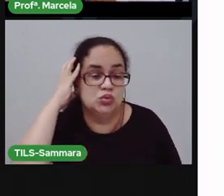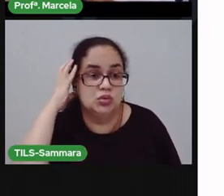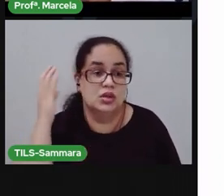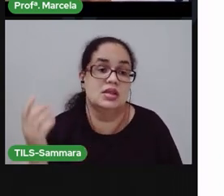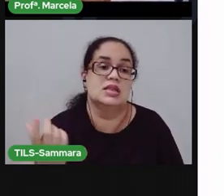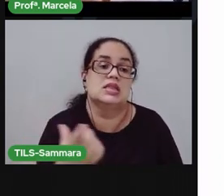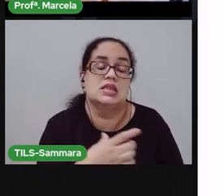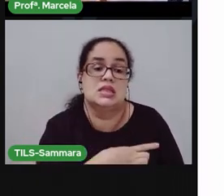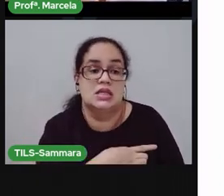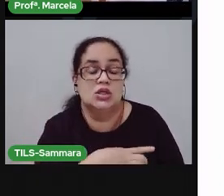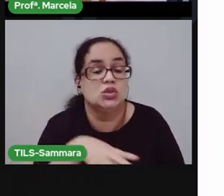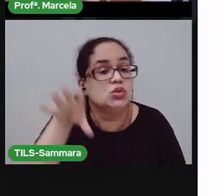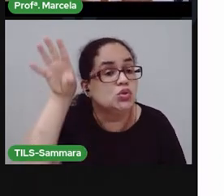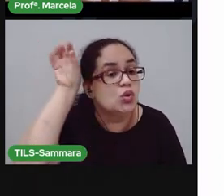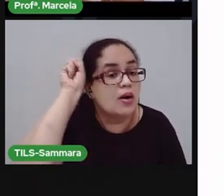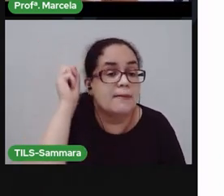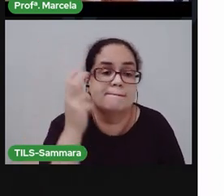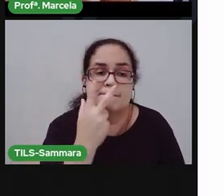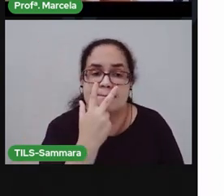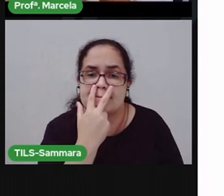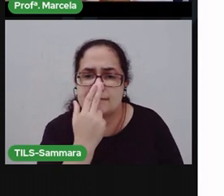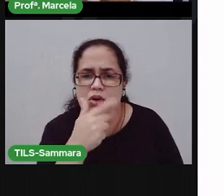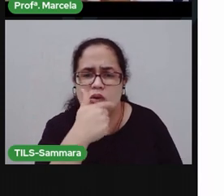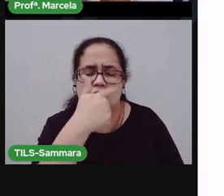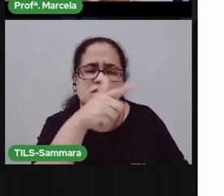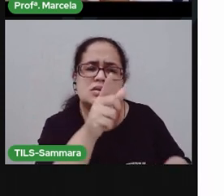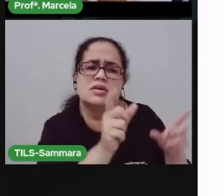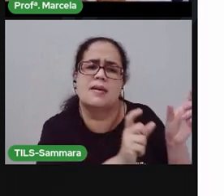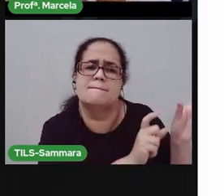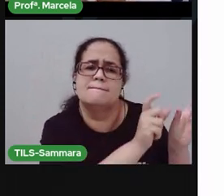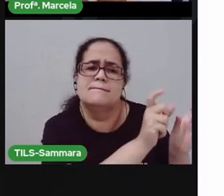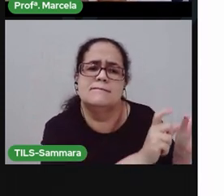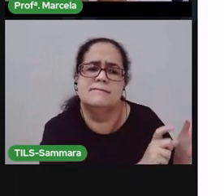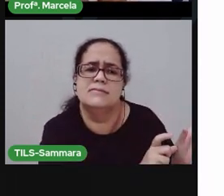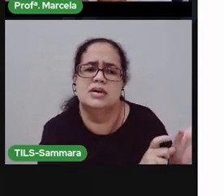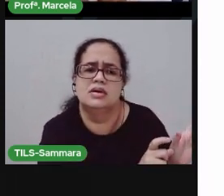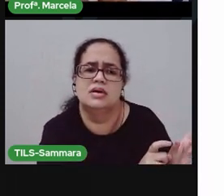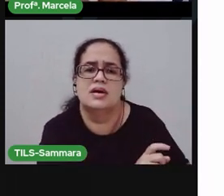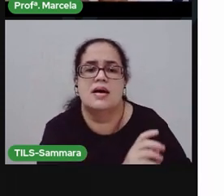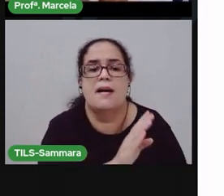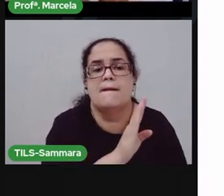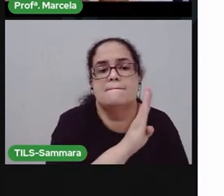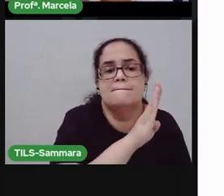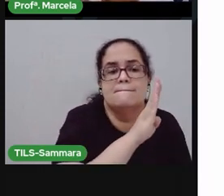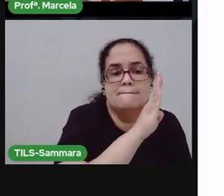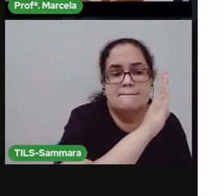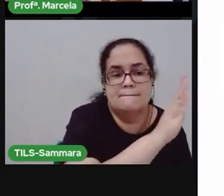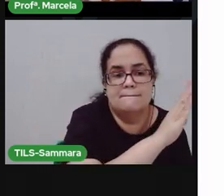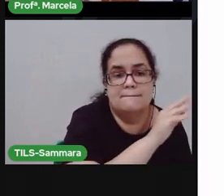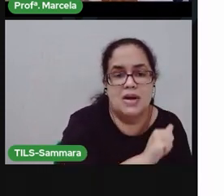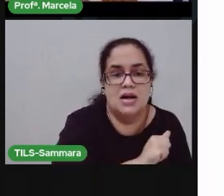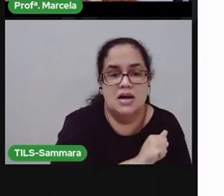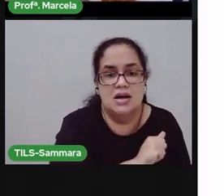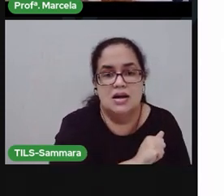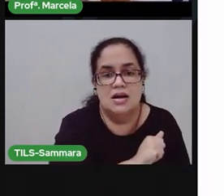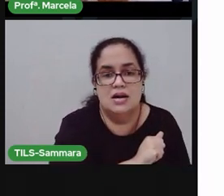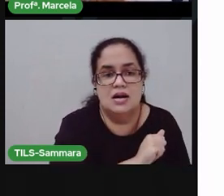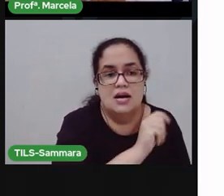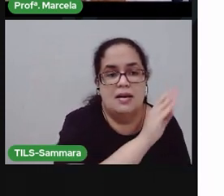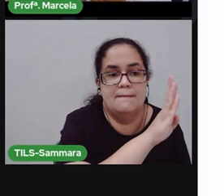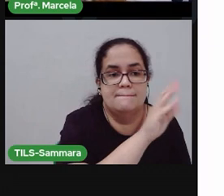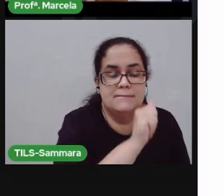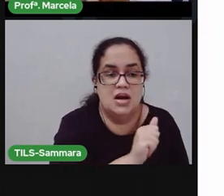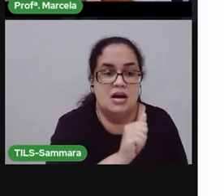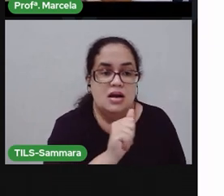tem um som parecido com o da outra palavra que a gente falou? Falou ba? Ó, ba,